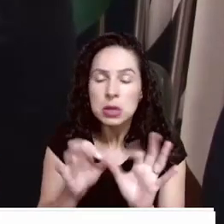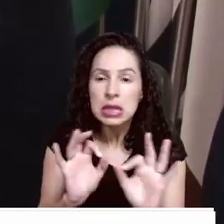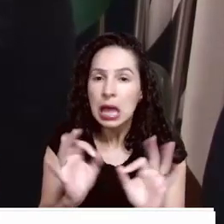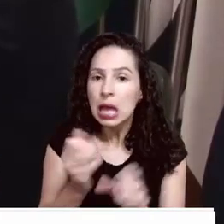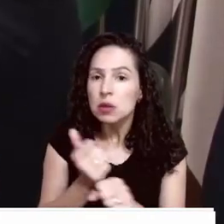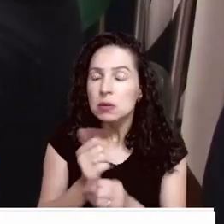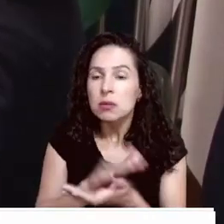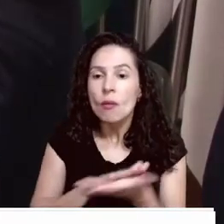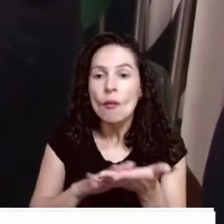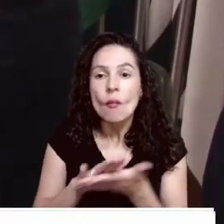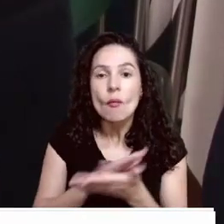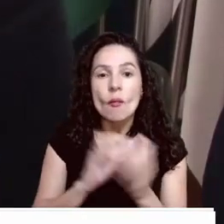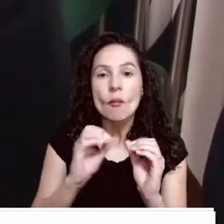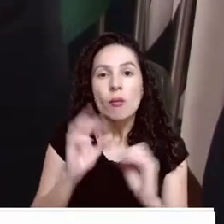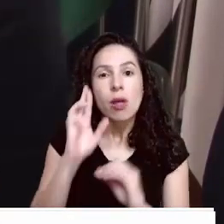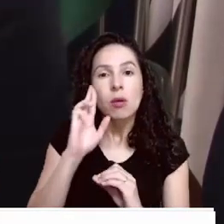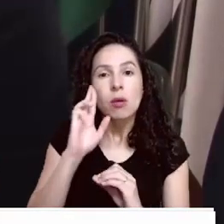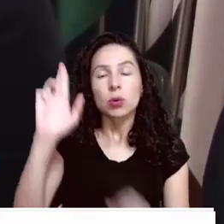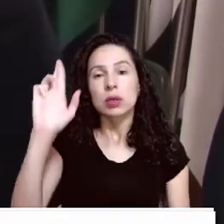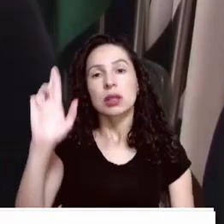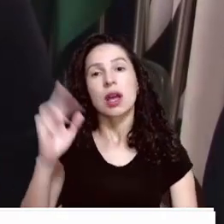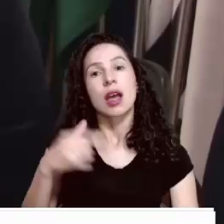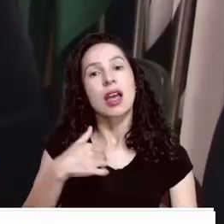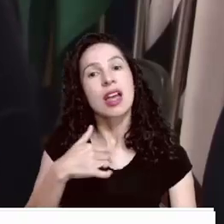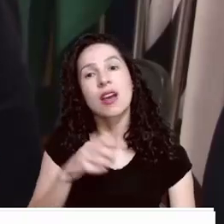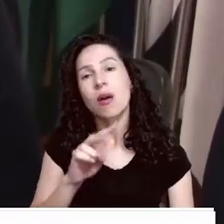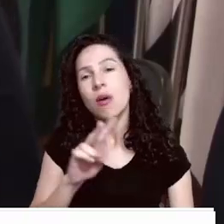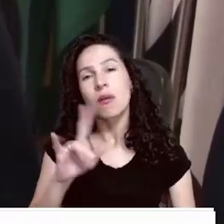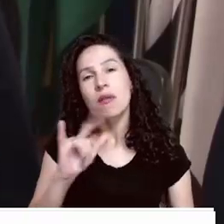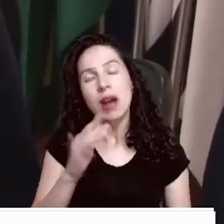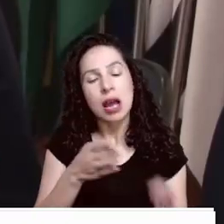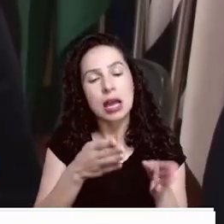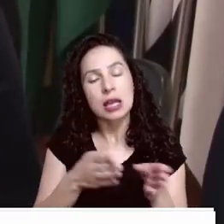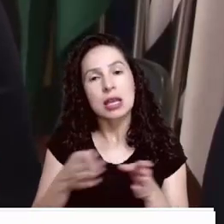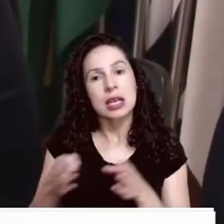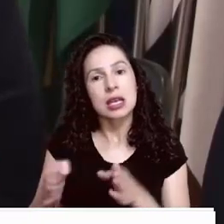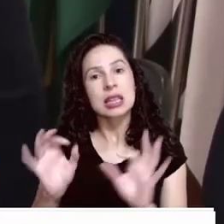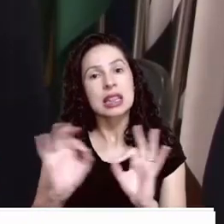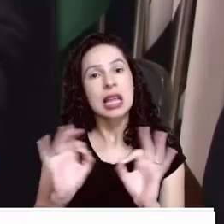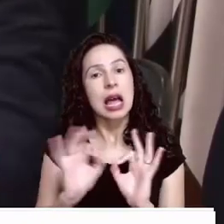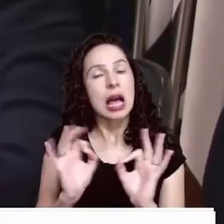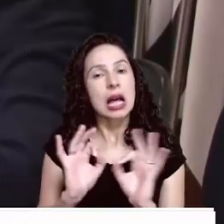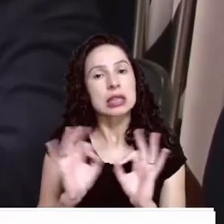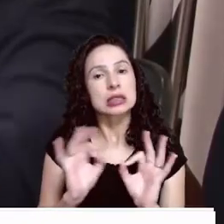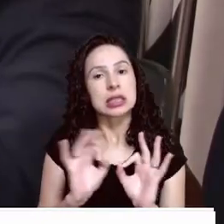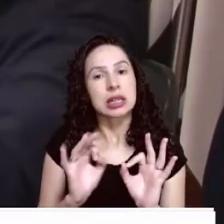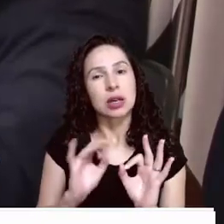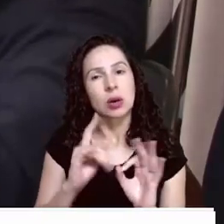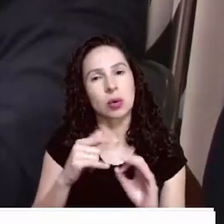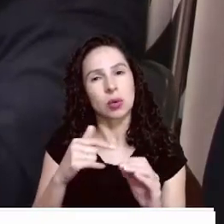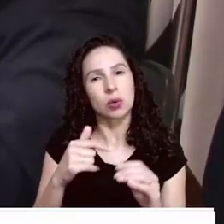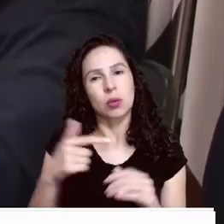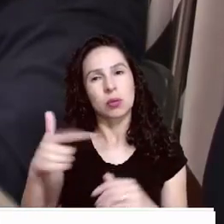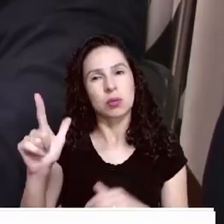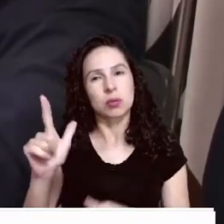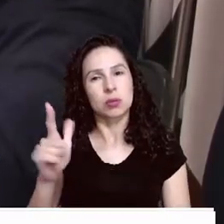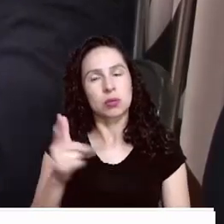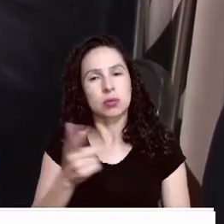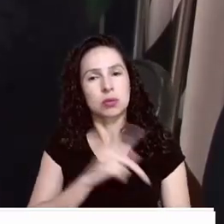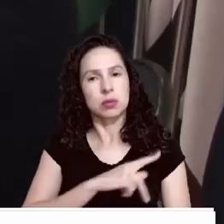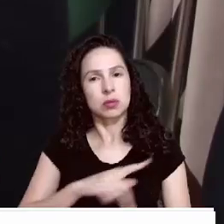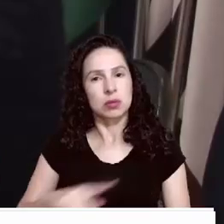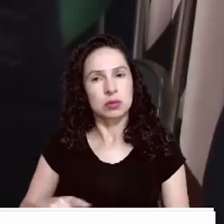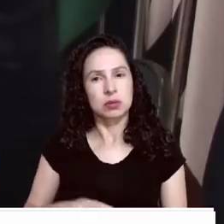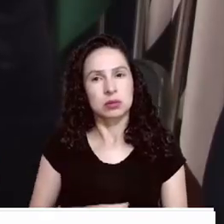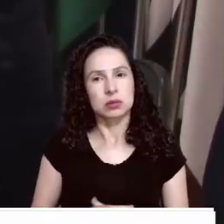da autoridade. Eu não estou engessando em maneira alguma o próximo presidente. Não